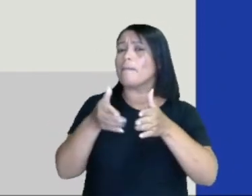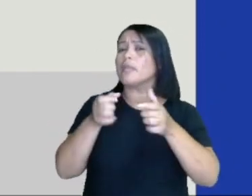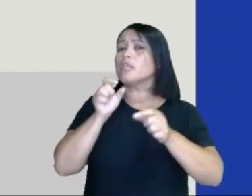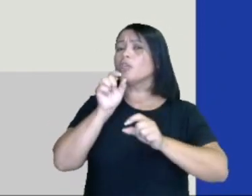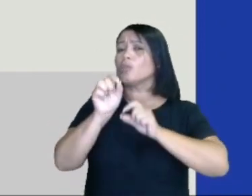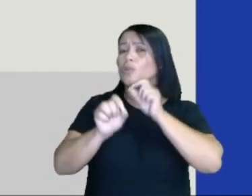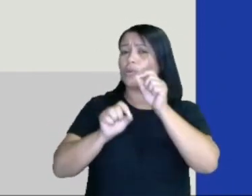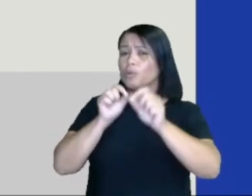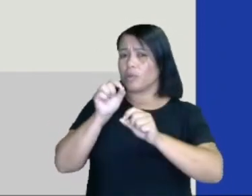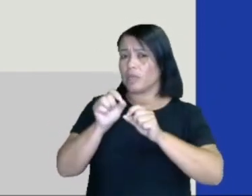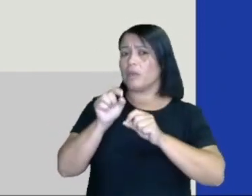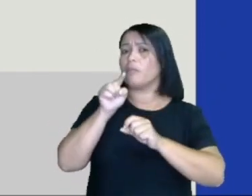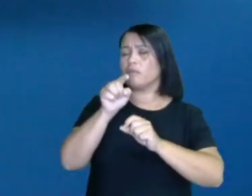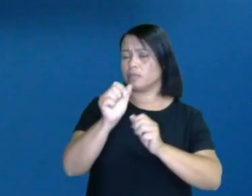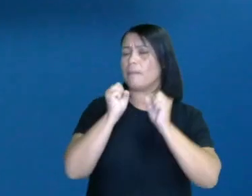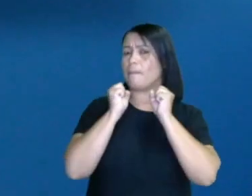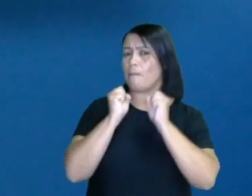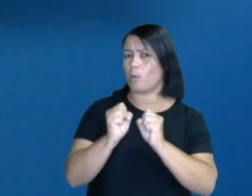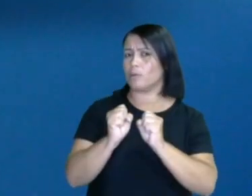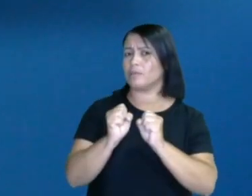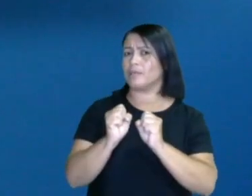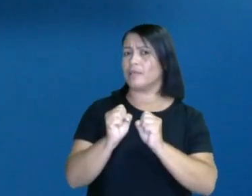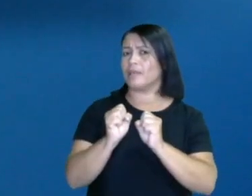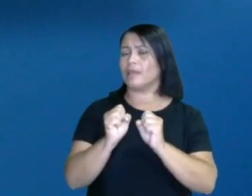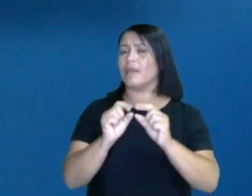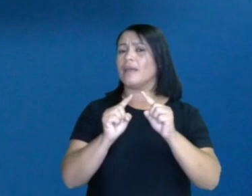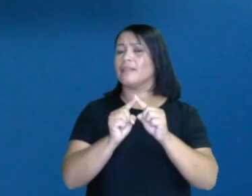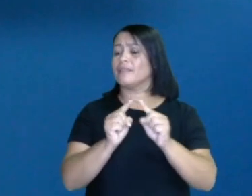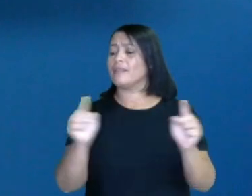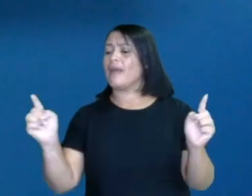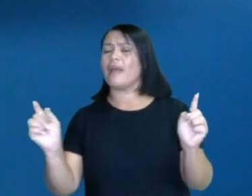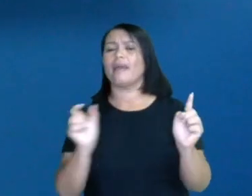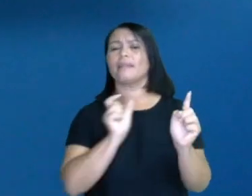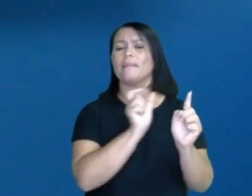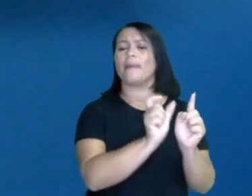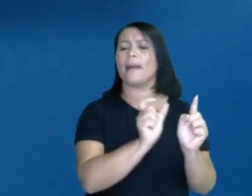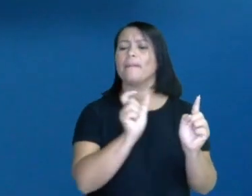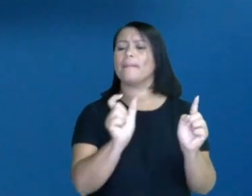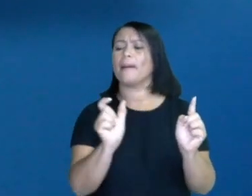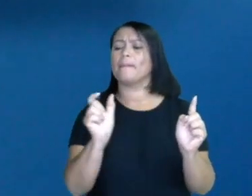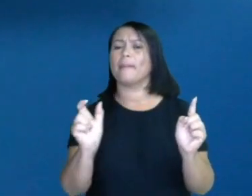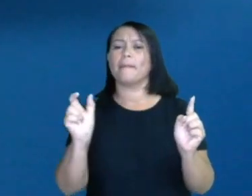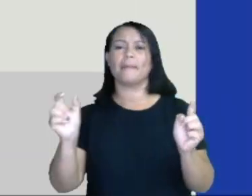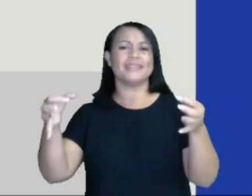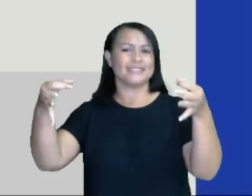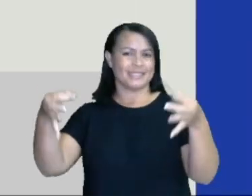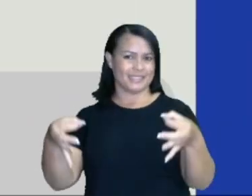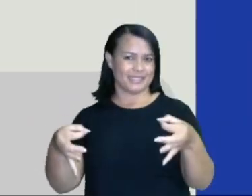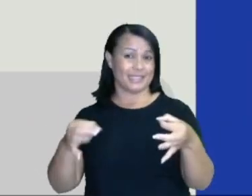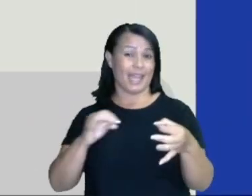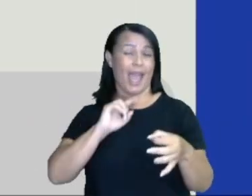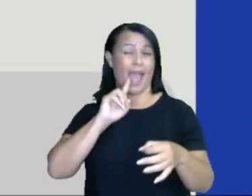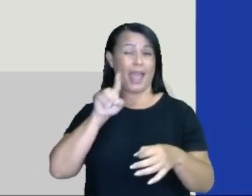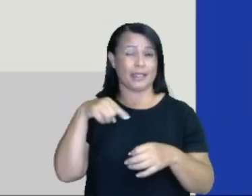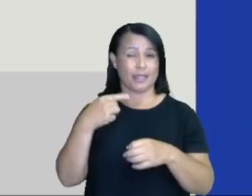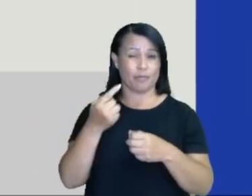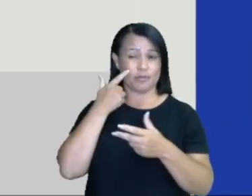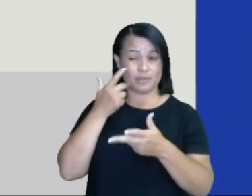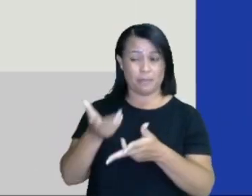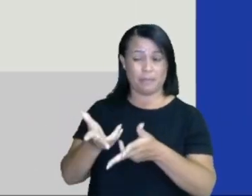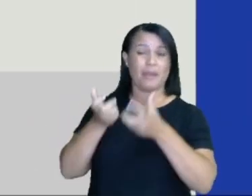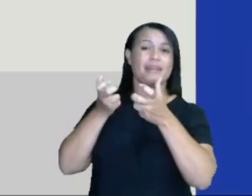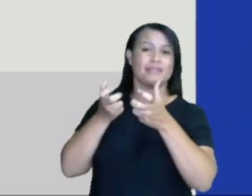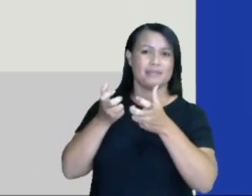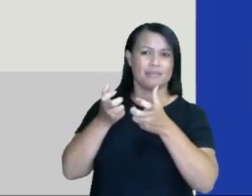para poder você colocar na reta numérica certinha. E ao identificar, você